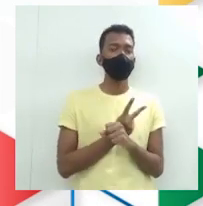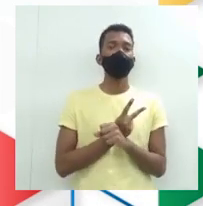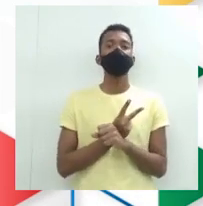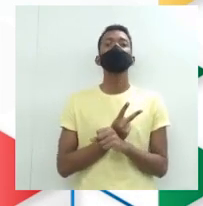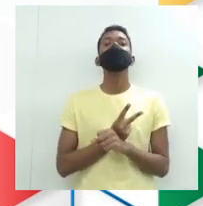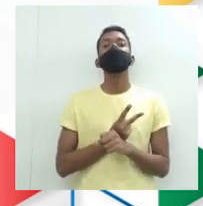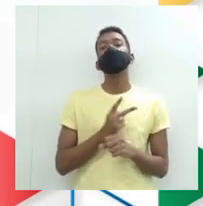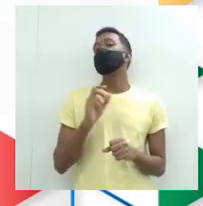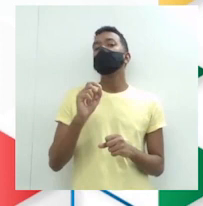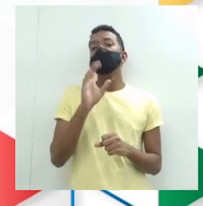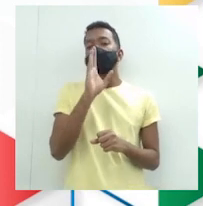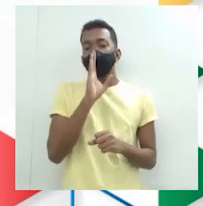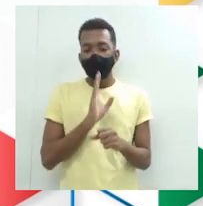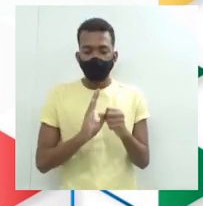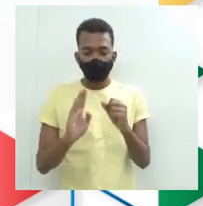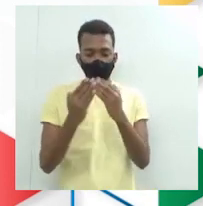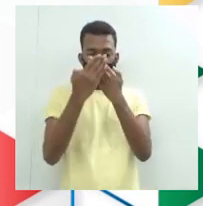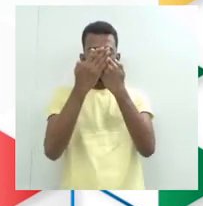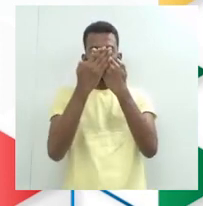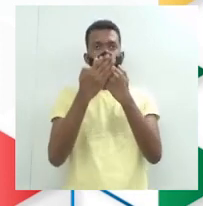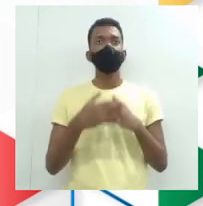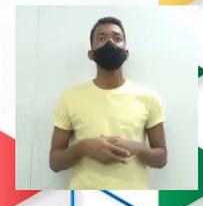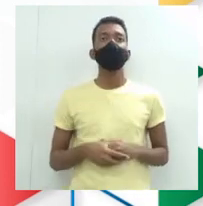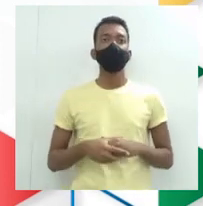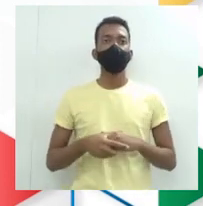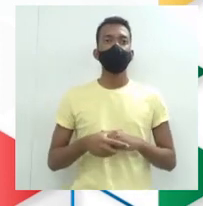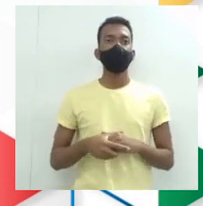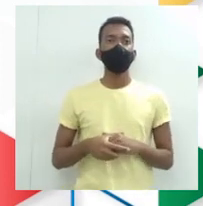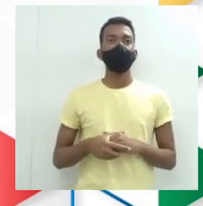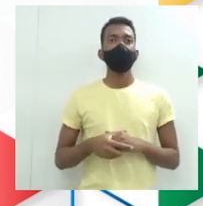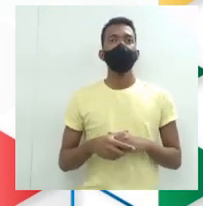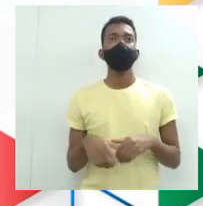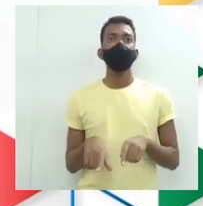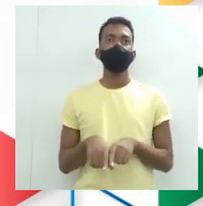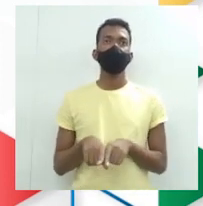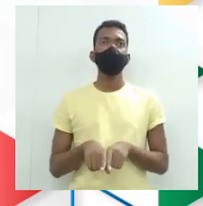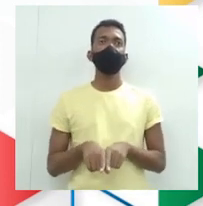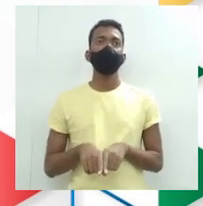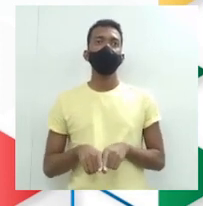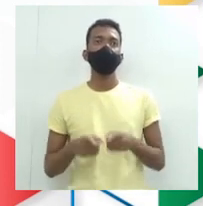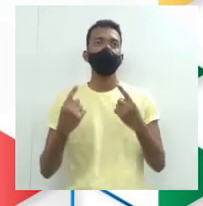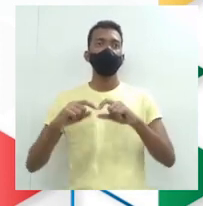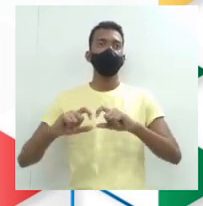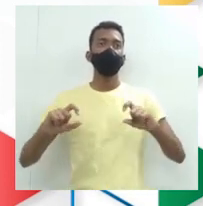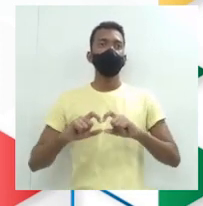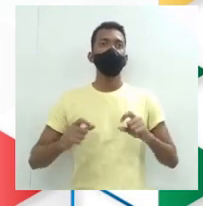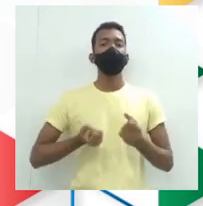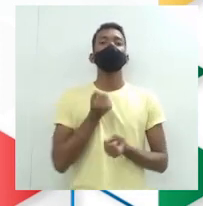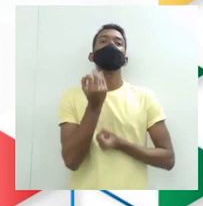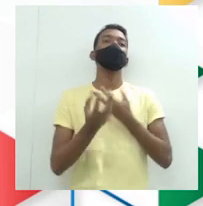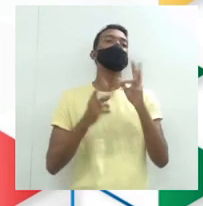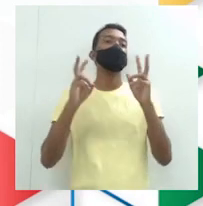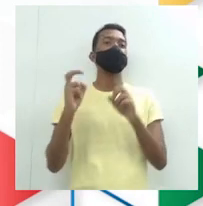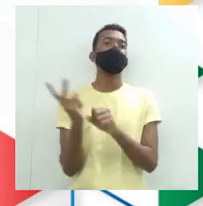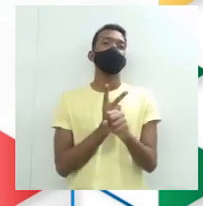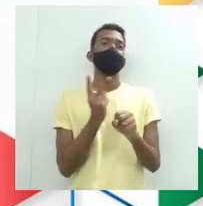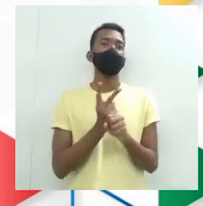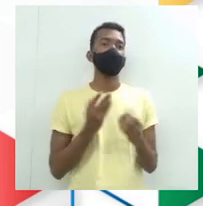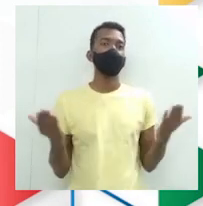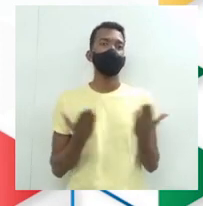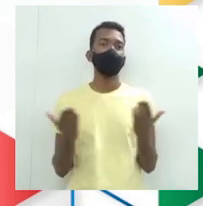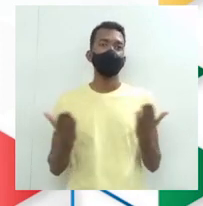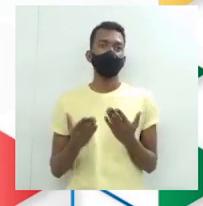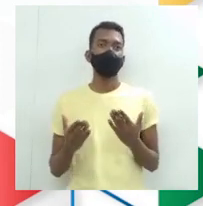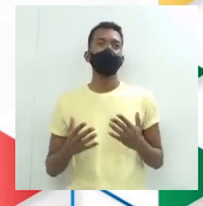violência. Aí mais abaixo tem Speaks against domestic violence now. Fale sobre violência